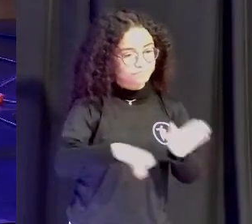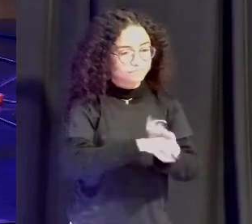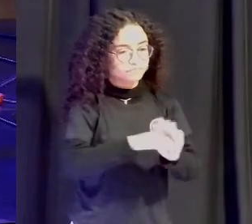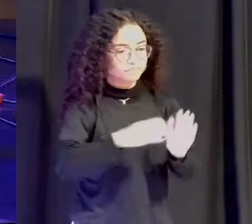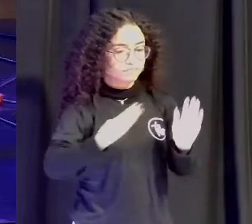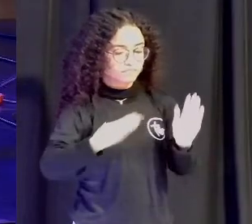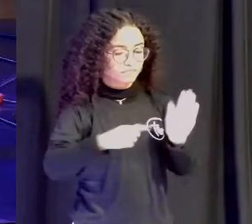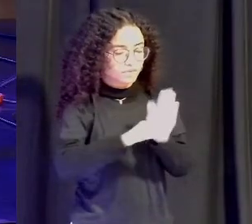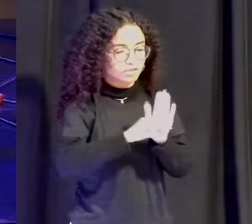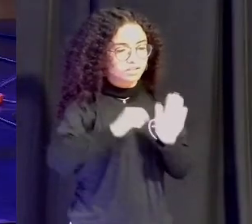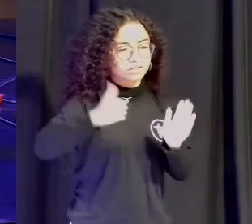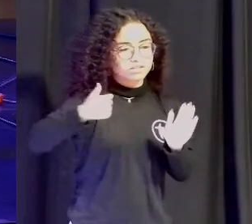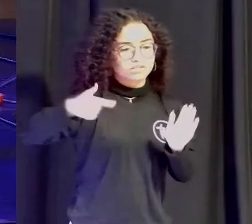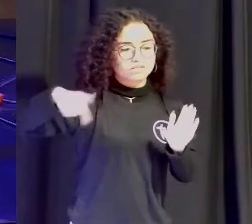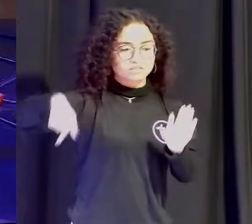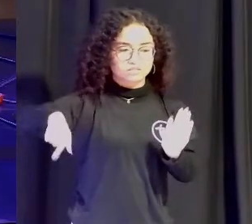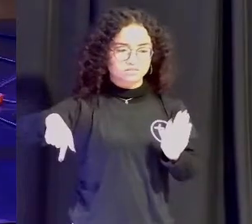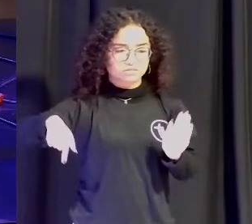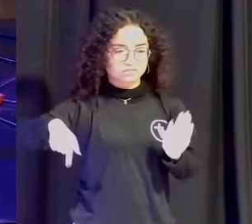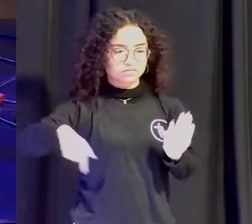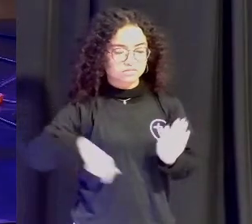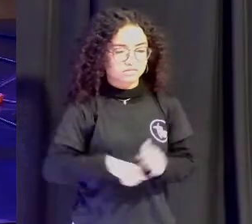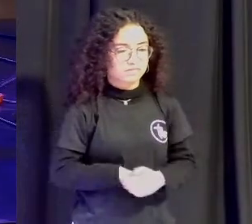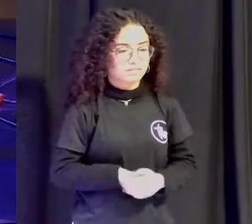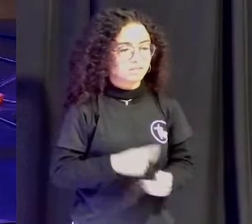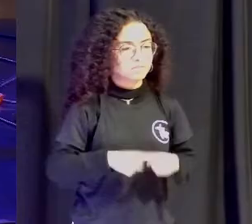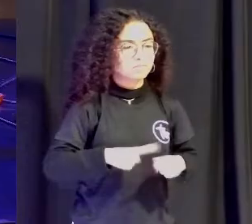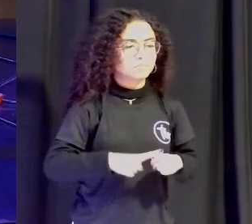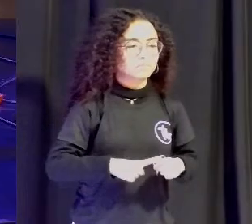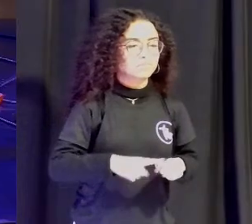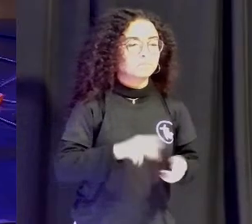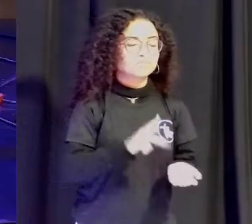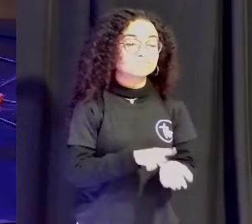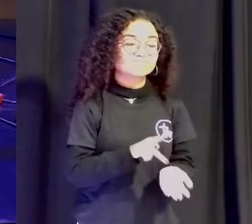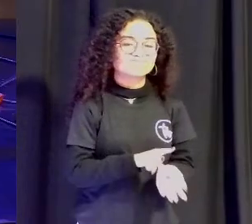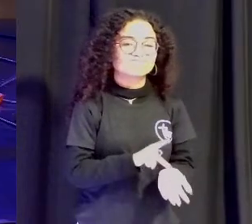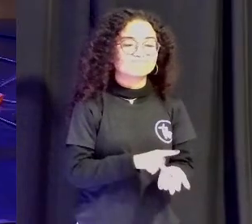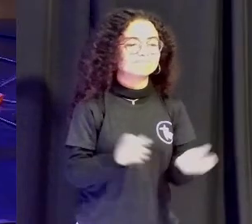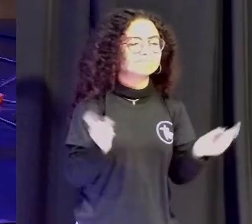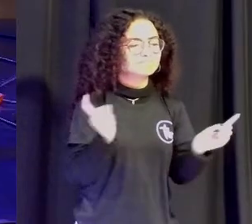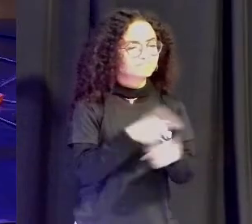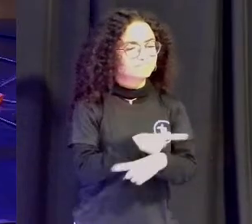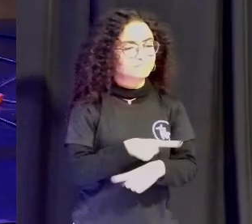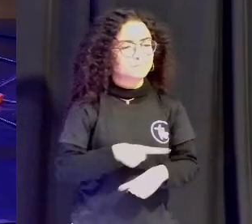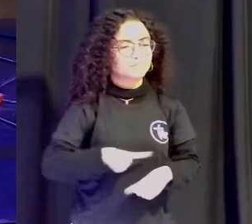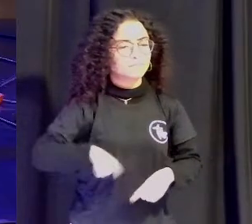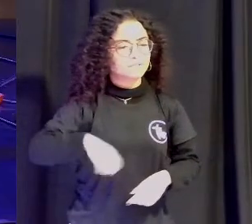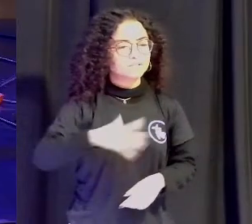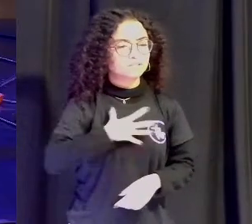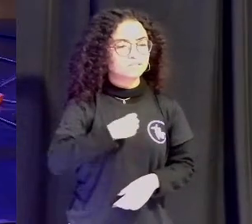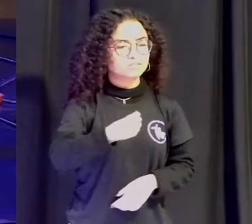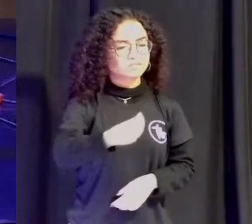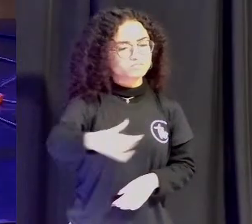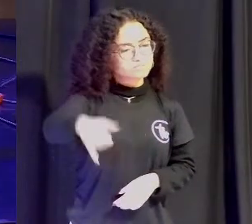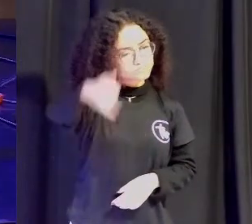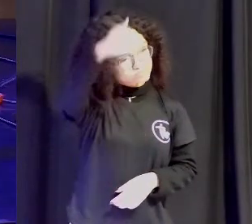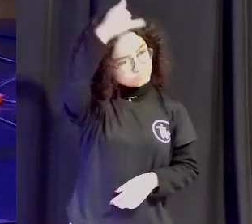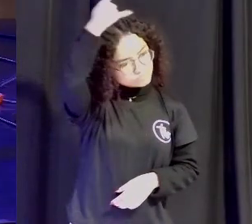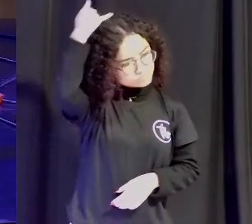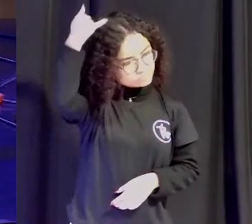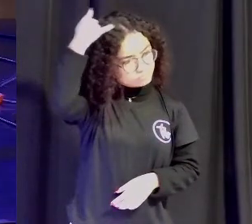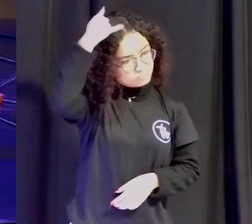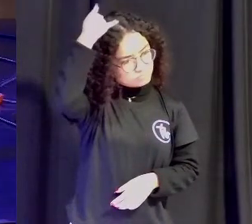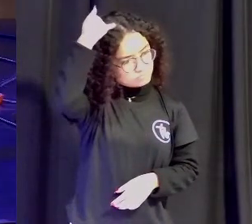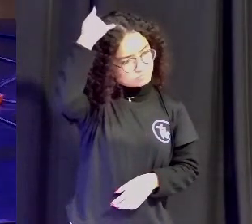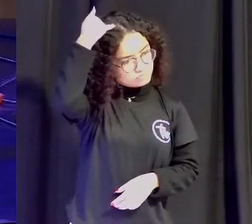27, porque verdadeiramente contra o teu santo Filho, que tu ungiste, se ajuntaram, não